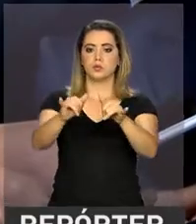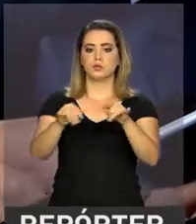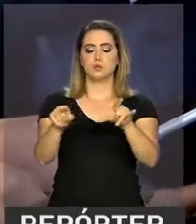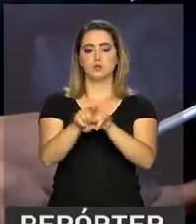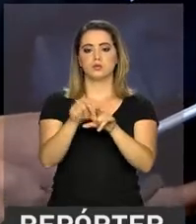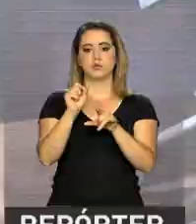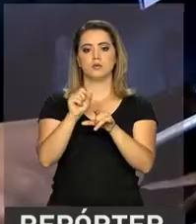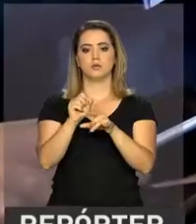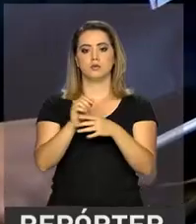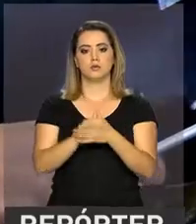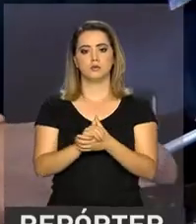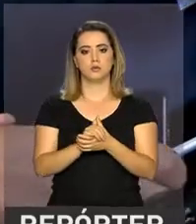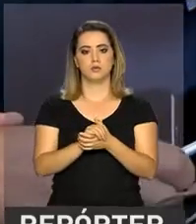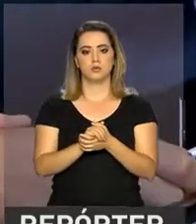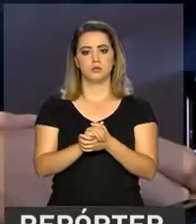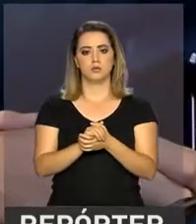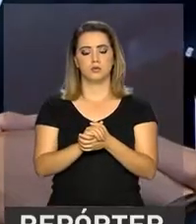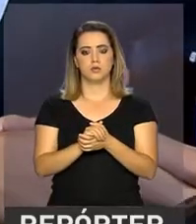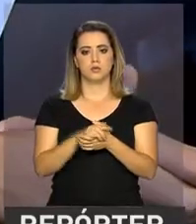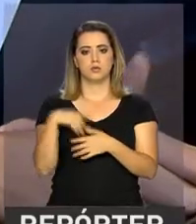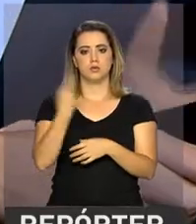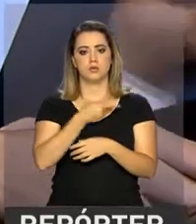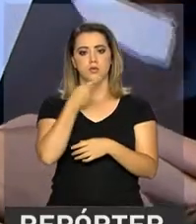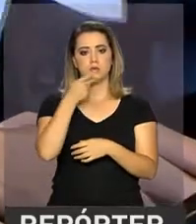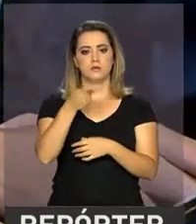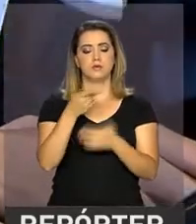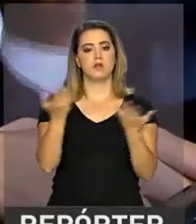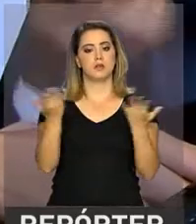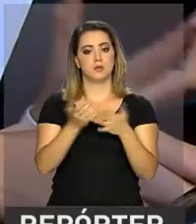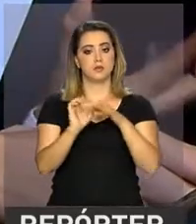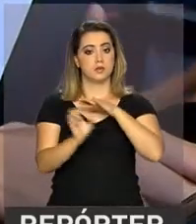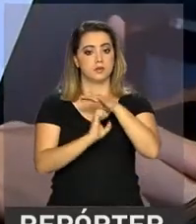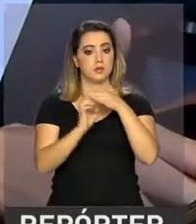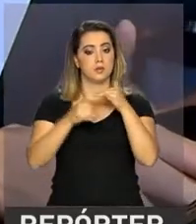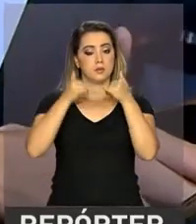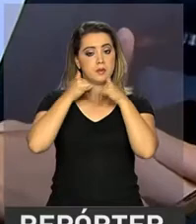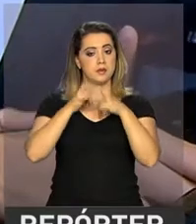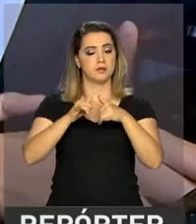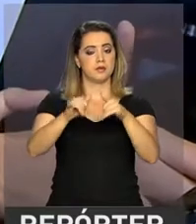setor de mineração. Nós salientamos a questão da Eletrobras e das